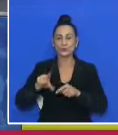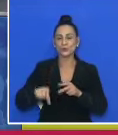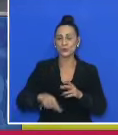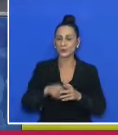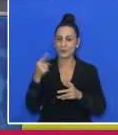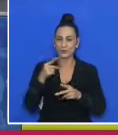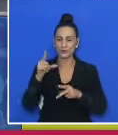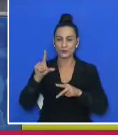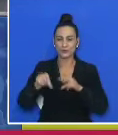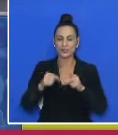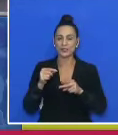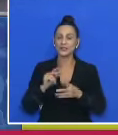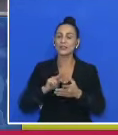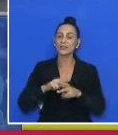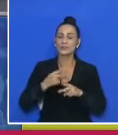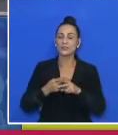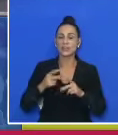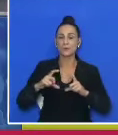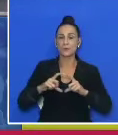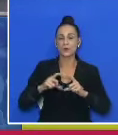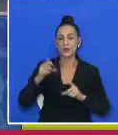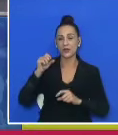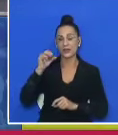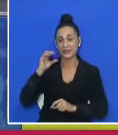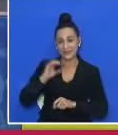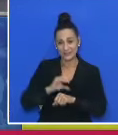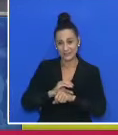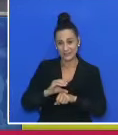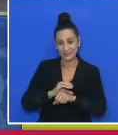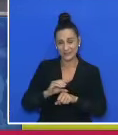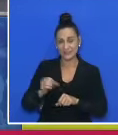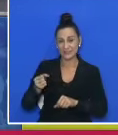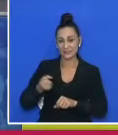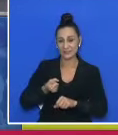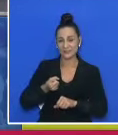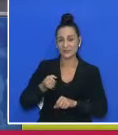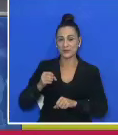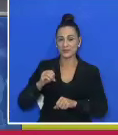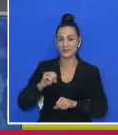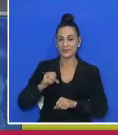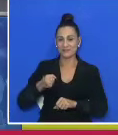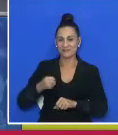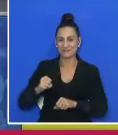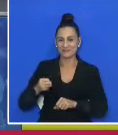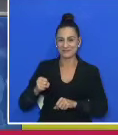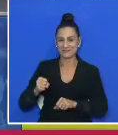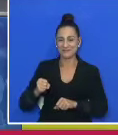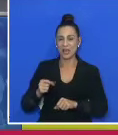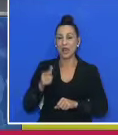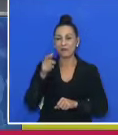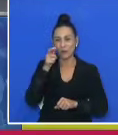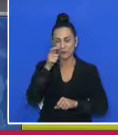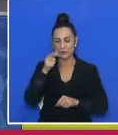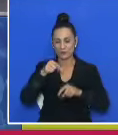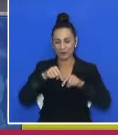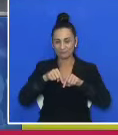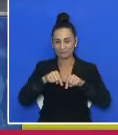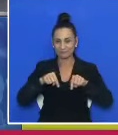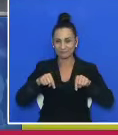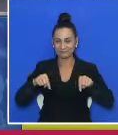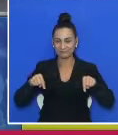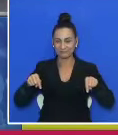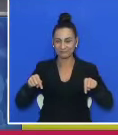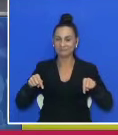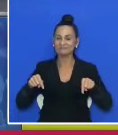dupla Sena. Bola cinza, número 08. Cinza 08. Vamos conferir. As